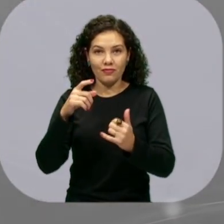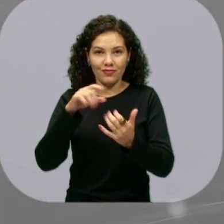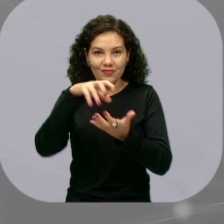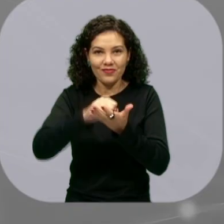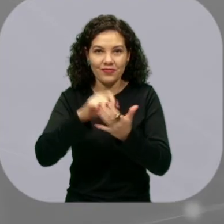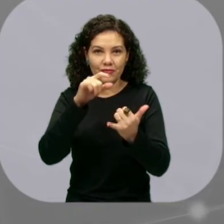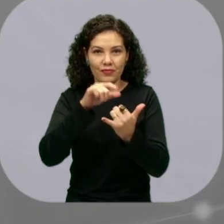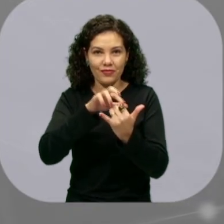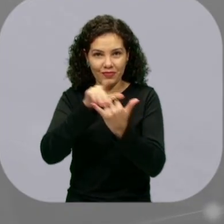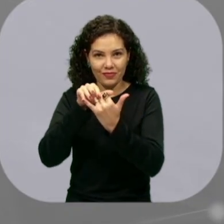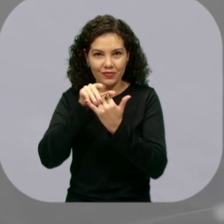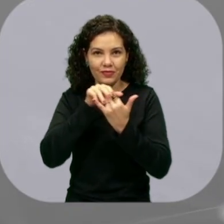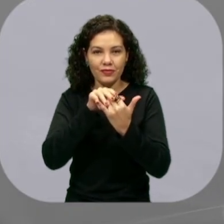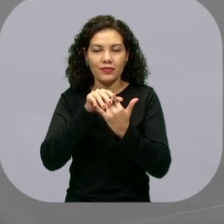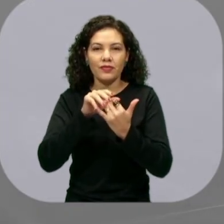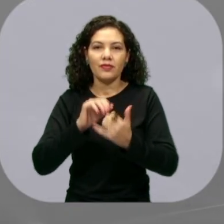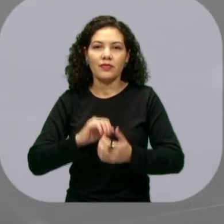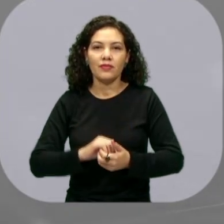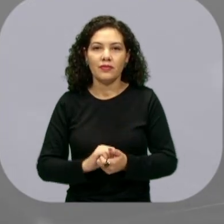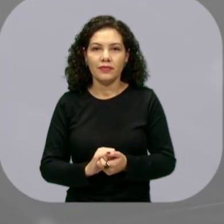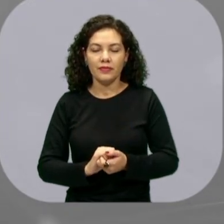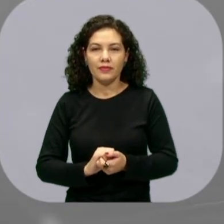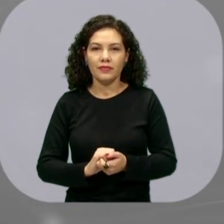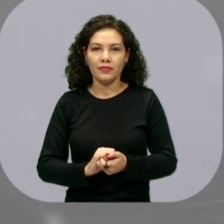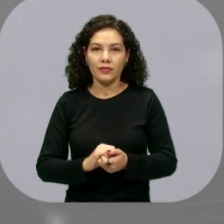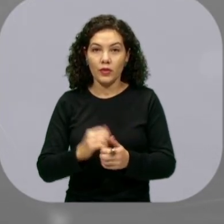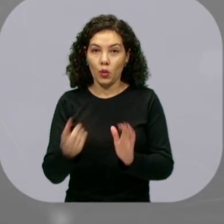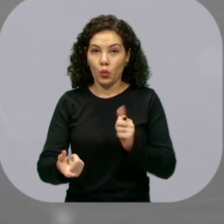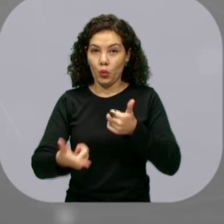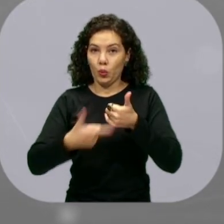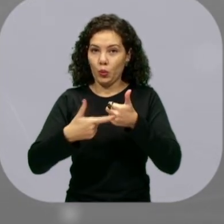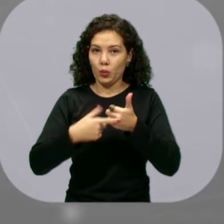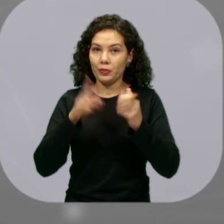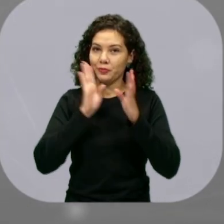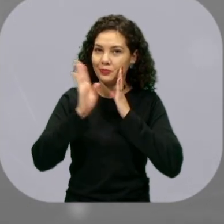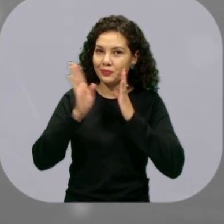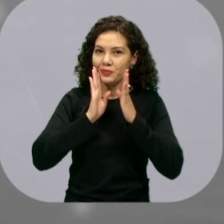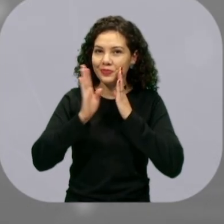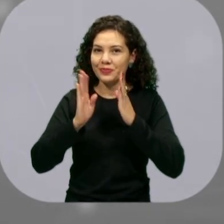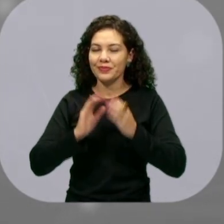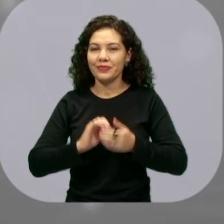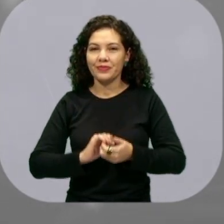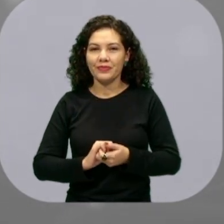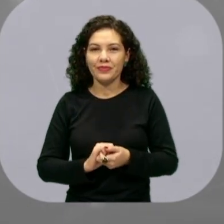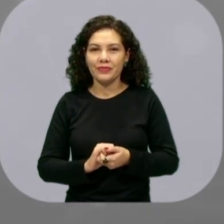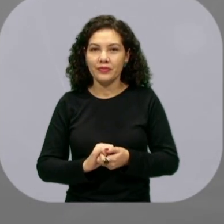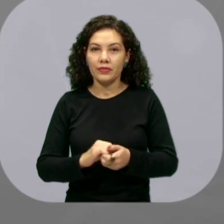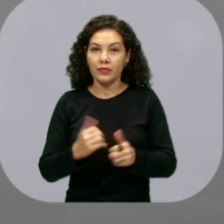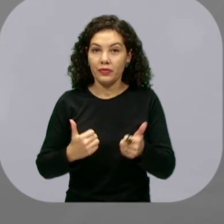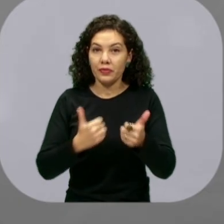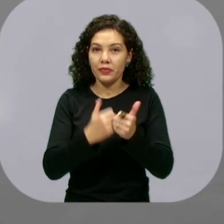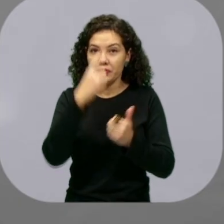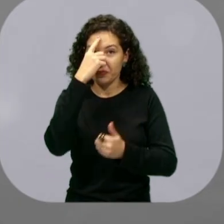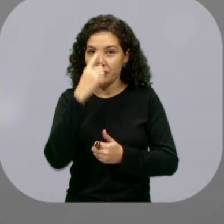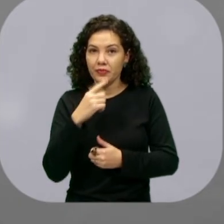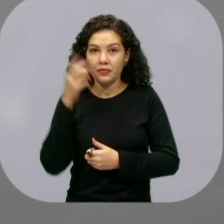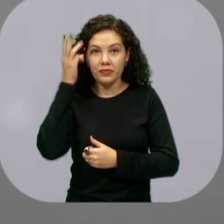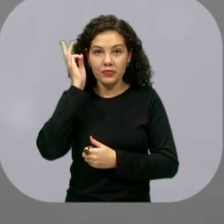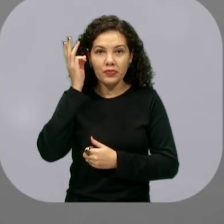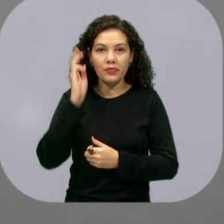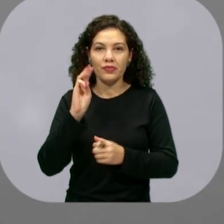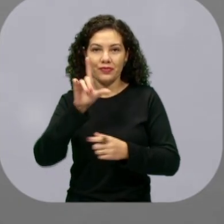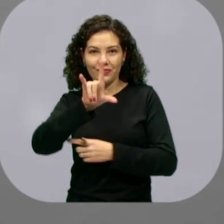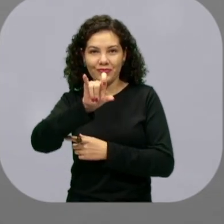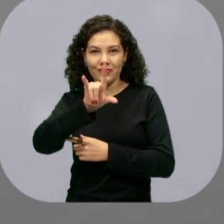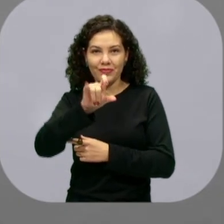Inscreva-se em nosso canal do YouTube. Curta a página no Facebook. Siga o perfil no Spotify,